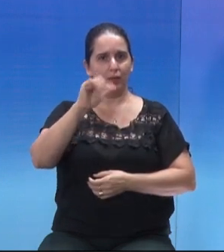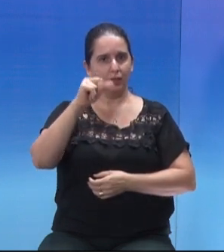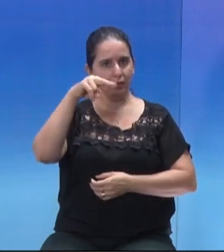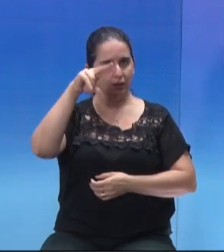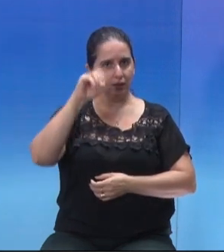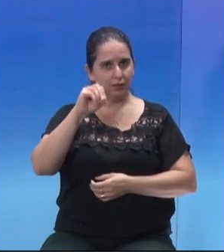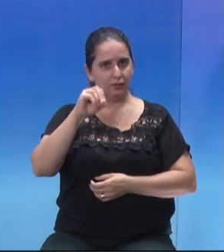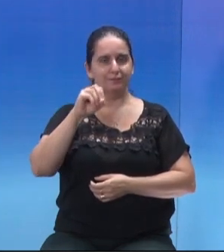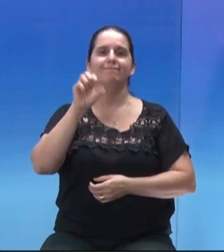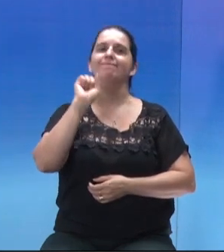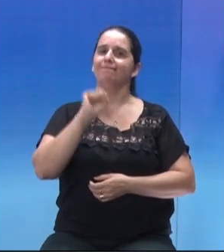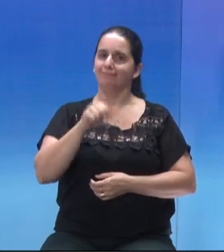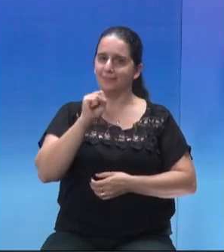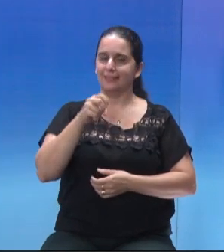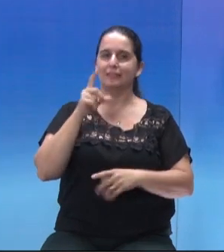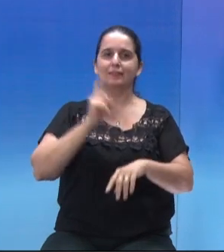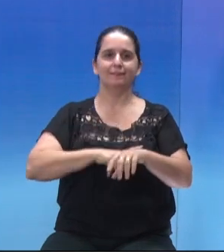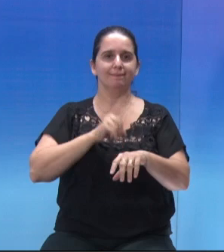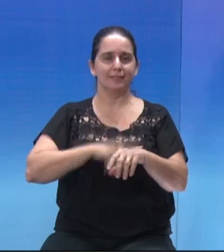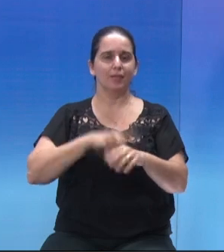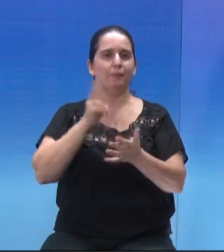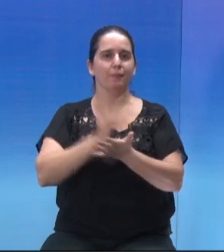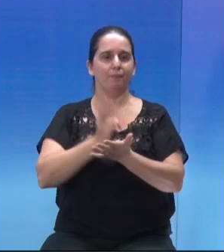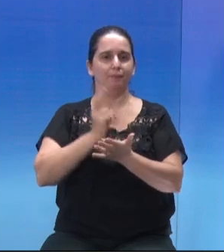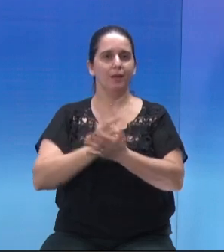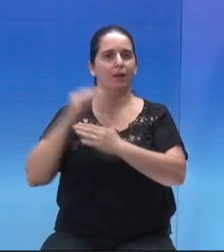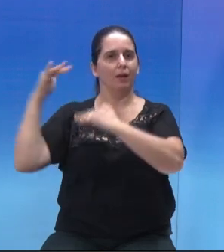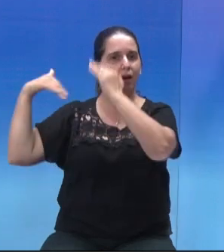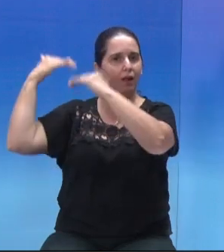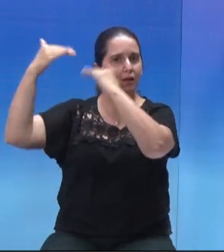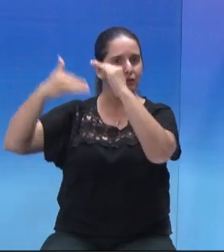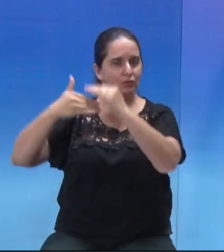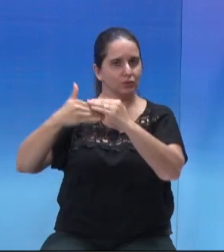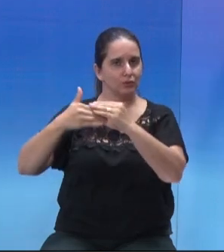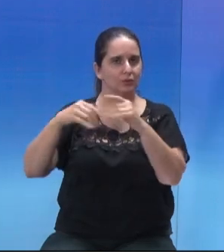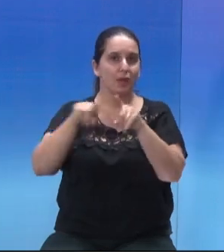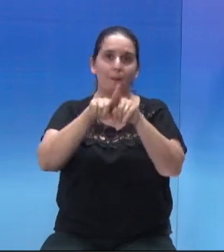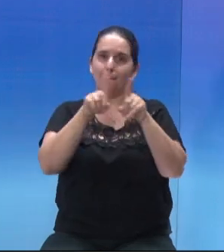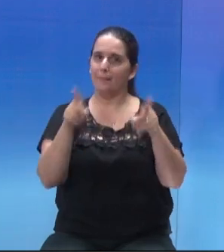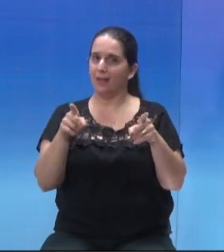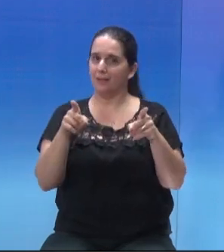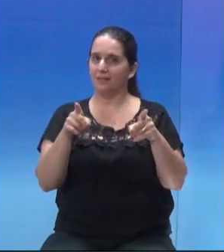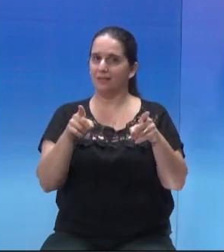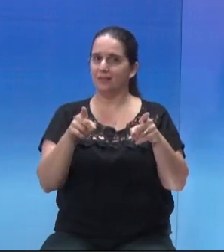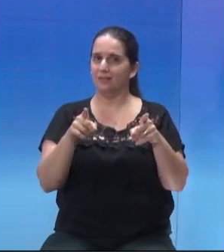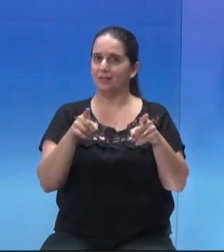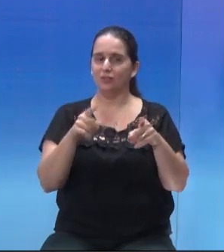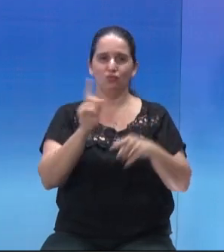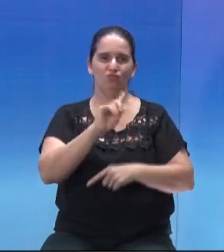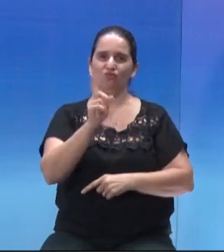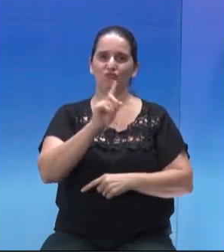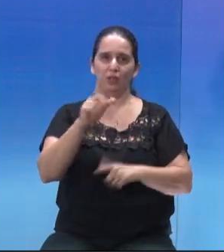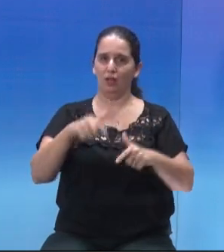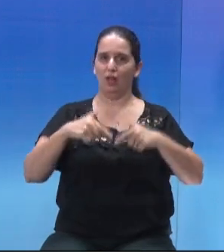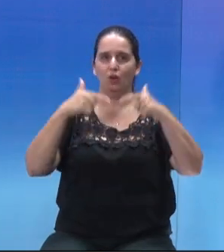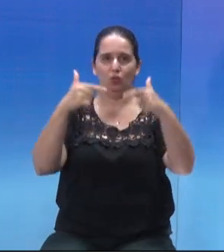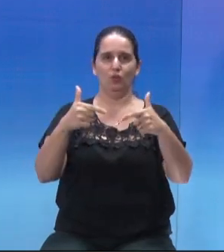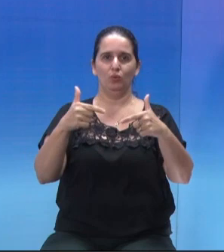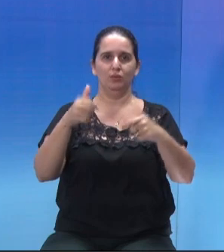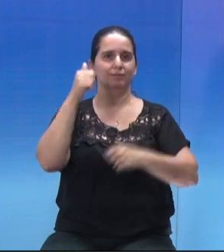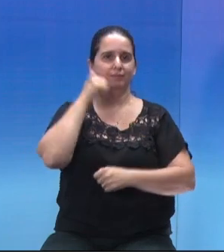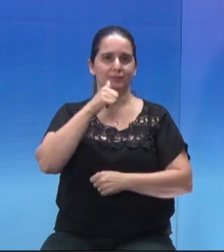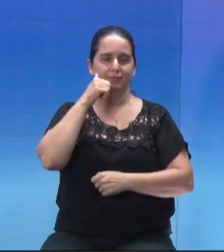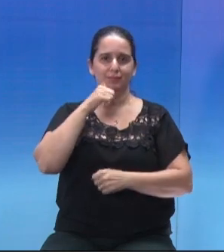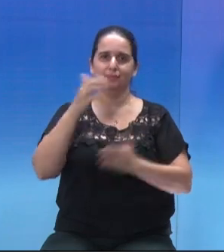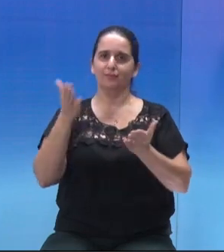mesmo. Coincidiu que é a mesma época aí desse movimento. Mas não é o movimento que essas mulheres estão lutando. Gente, vão